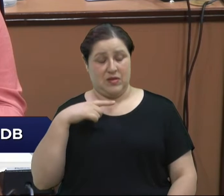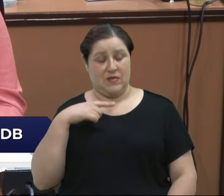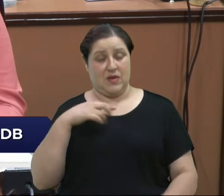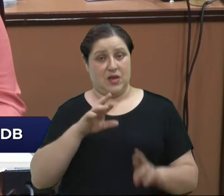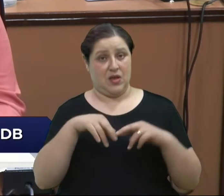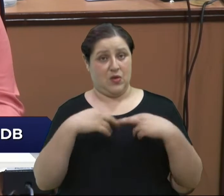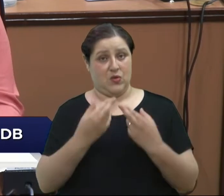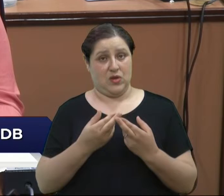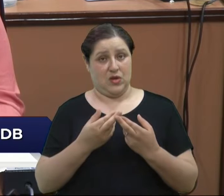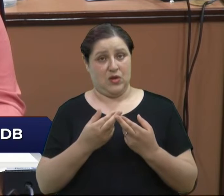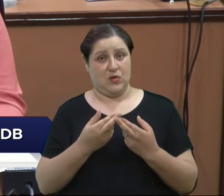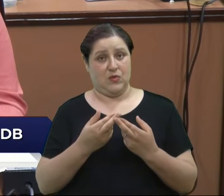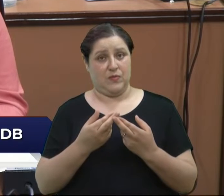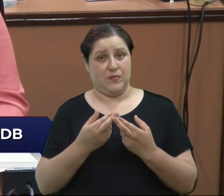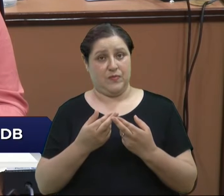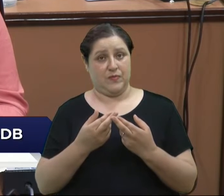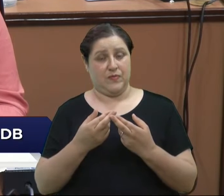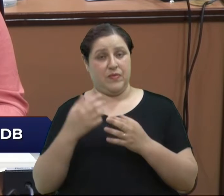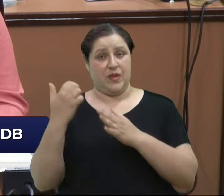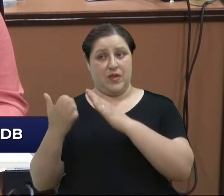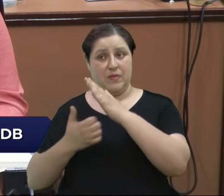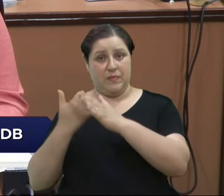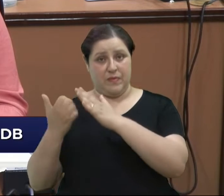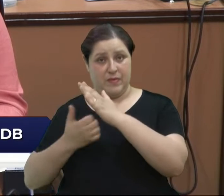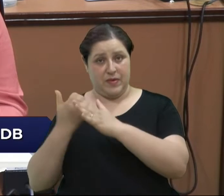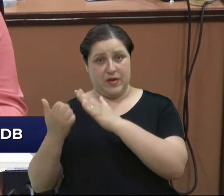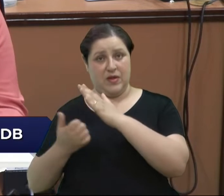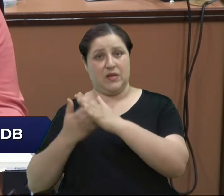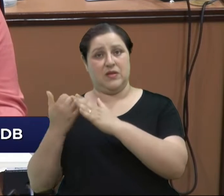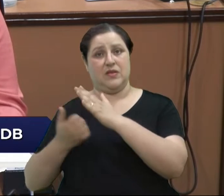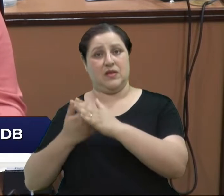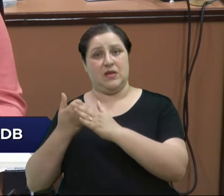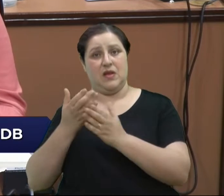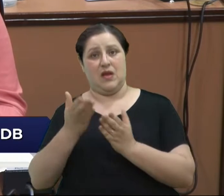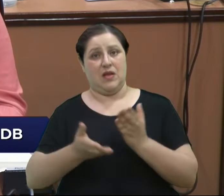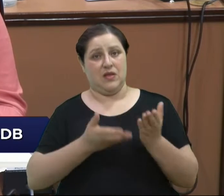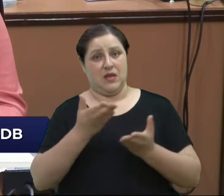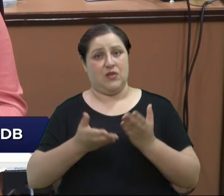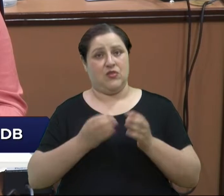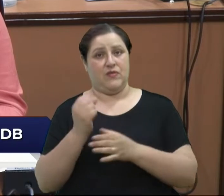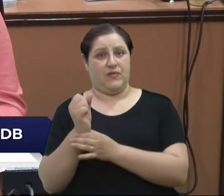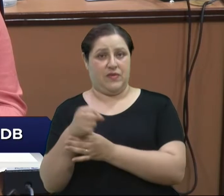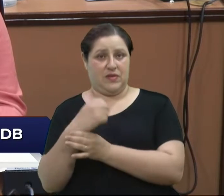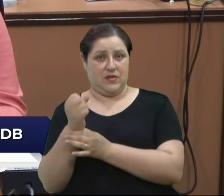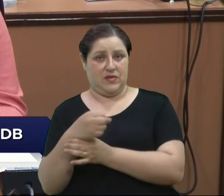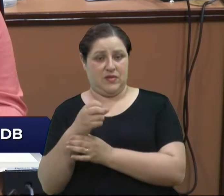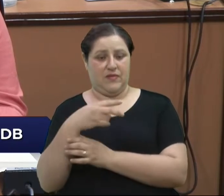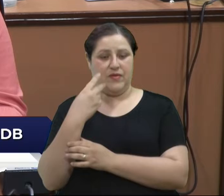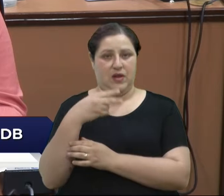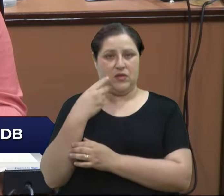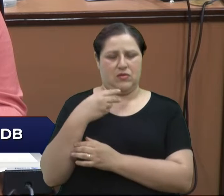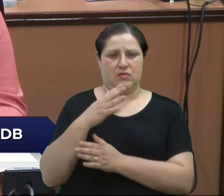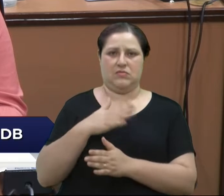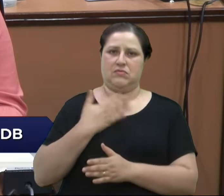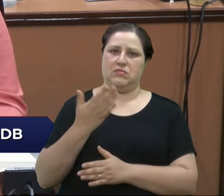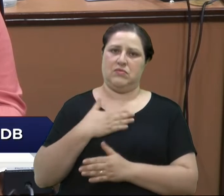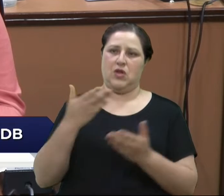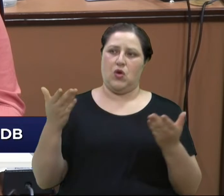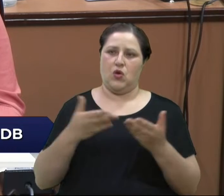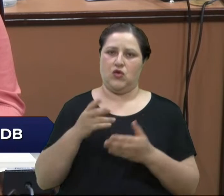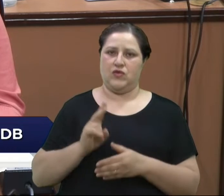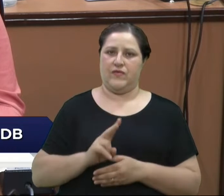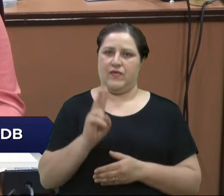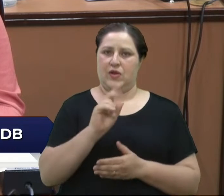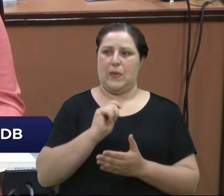saúde relacionados à fisioterapia. E para o espanto de muitos colegas vereadores, hoje os valores pagos